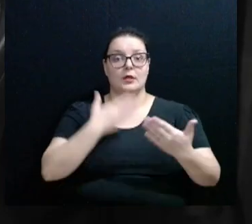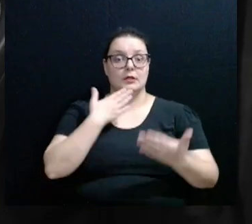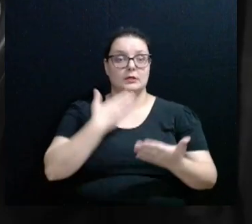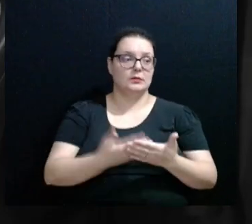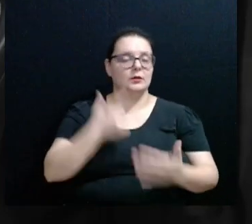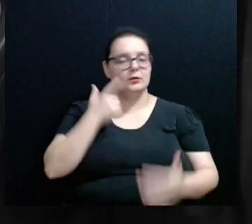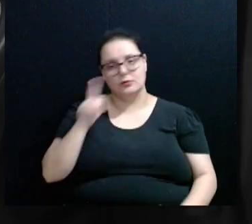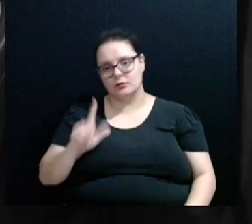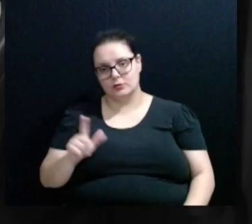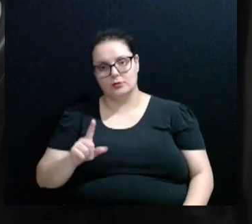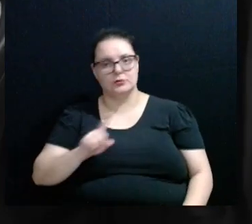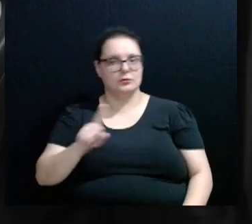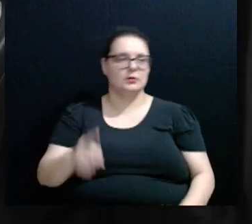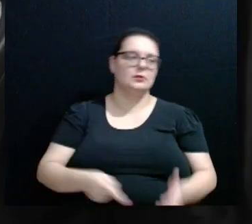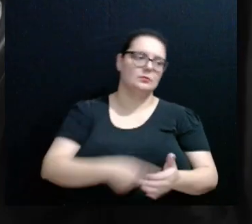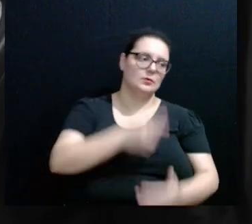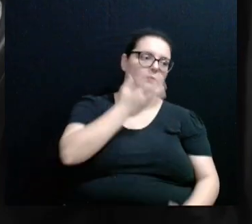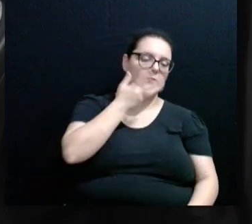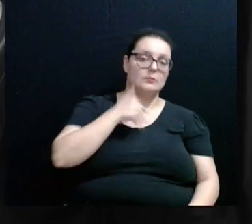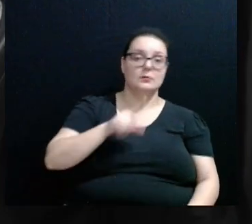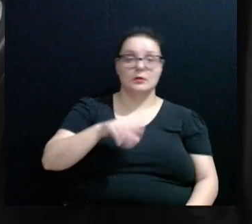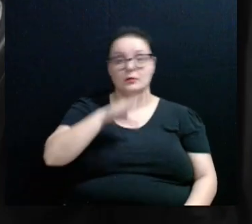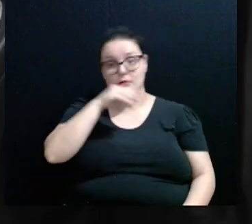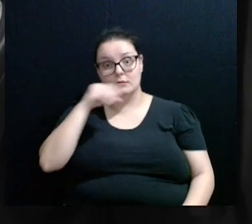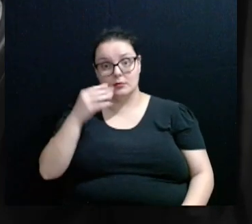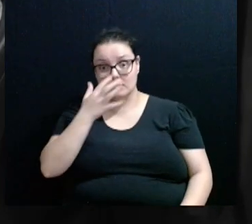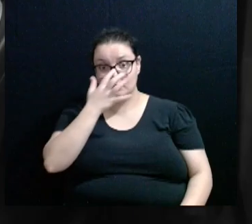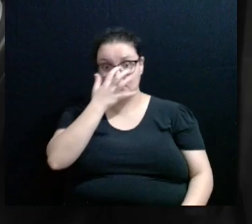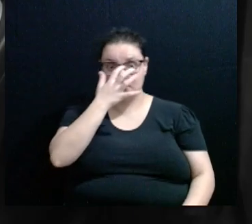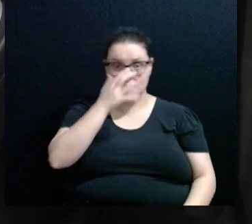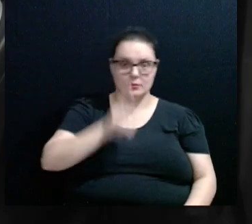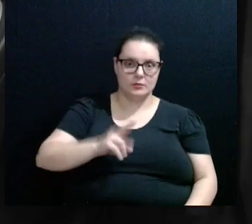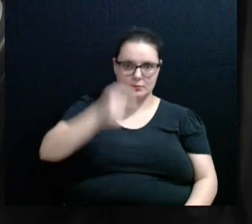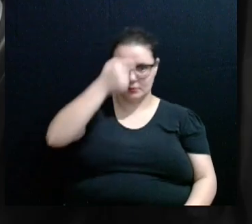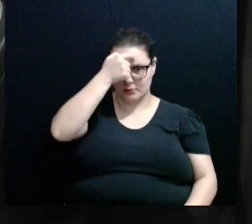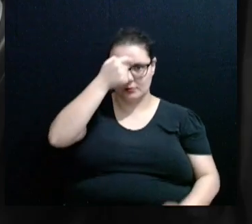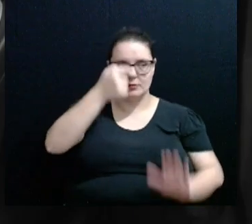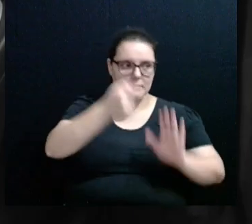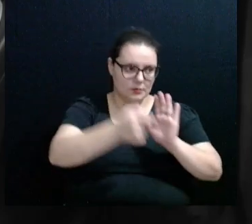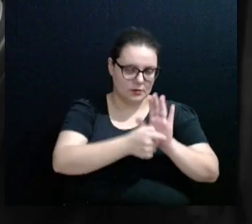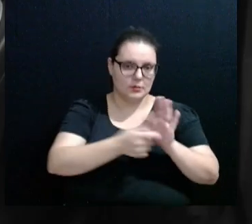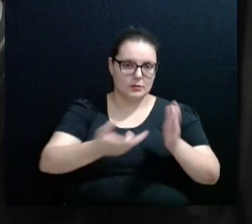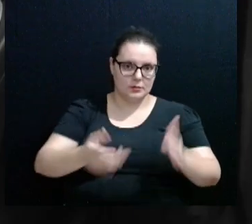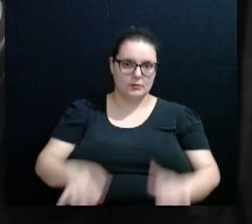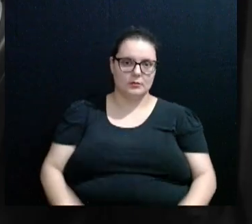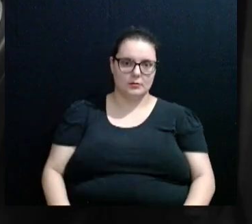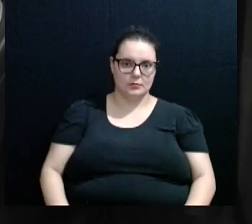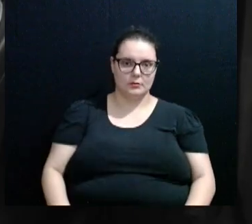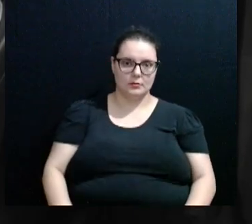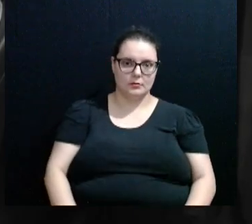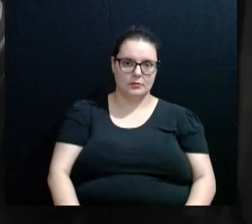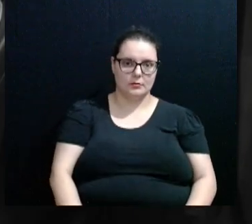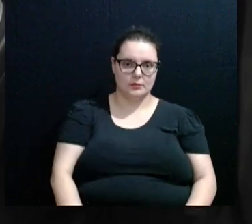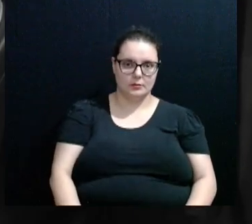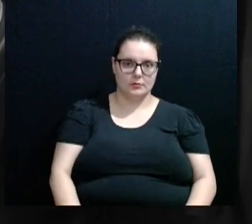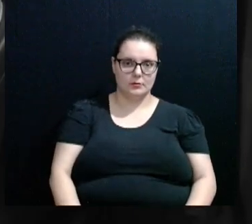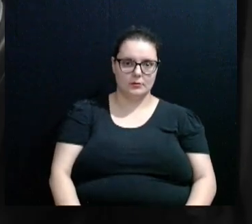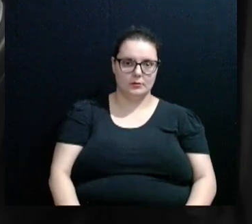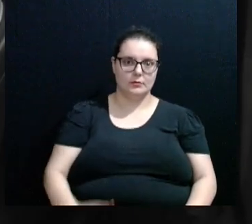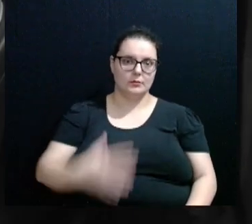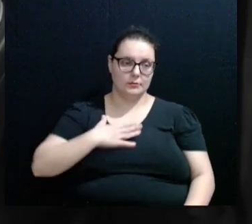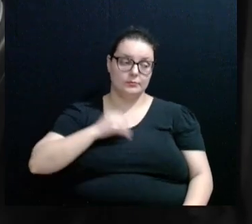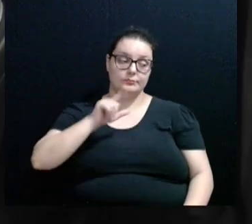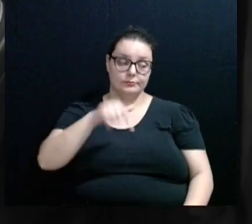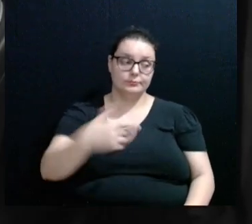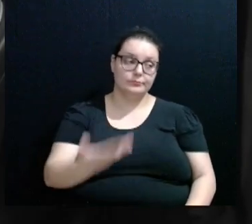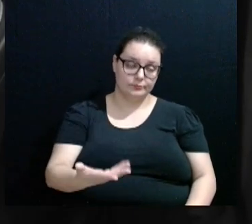não era a primeira infância, mas era um adolescente que usou inteligência artificial para, inclusive, ele cometeu suicídio a partir